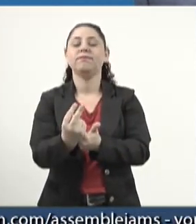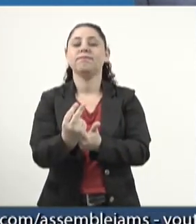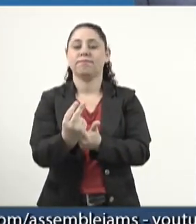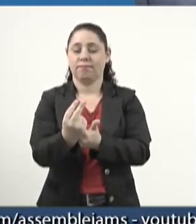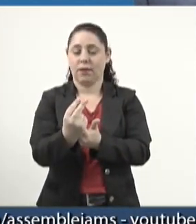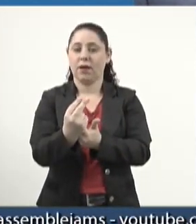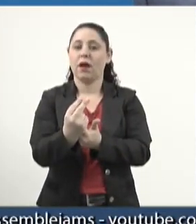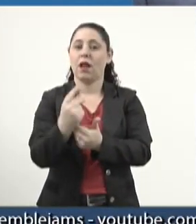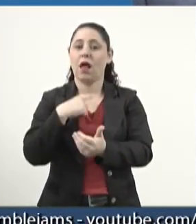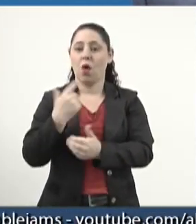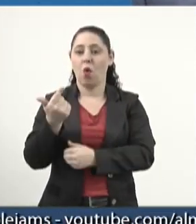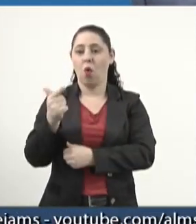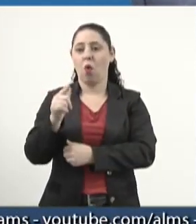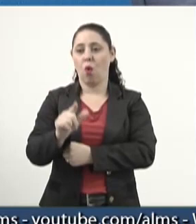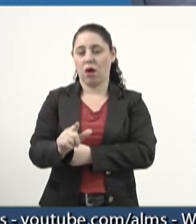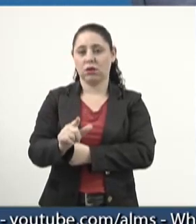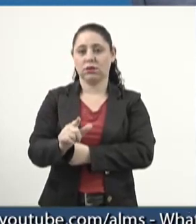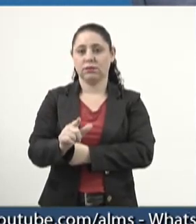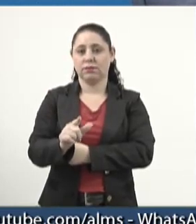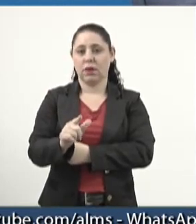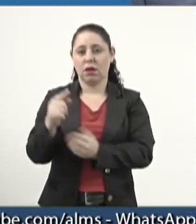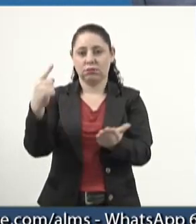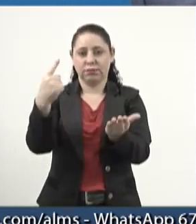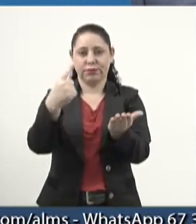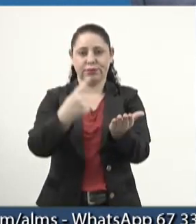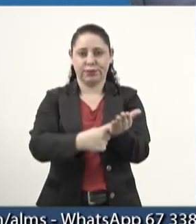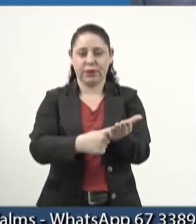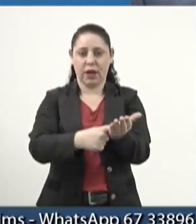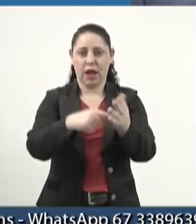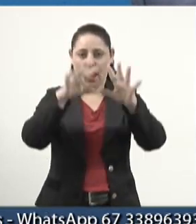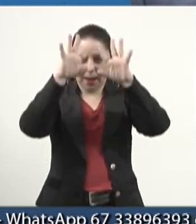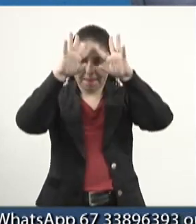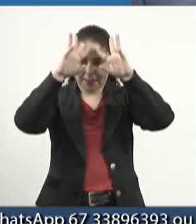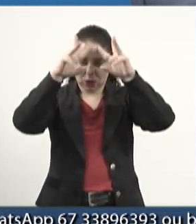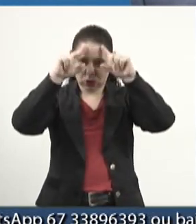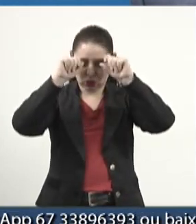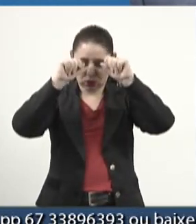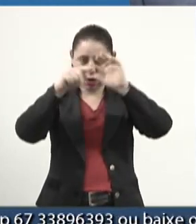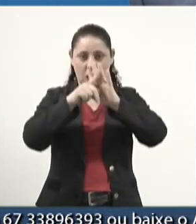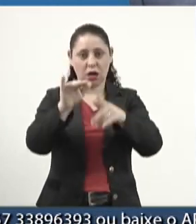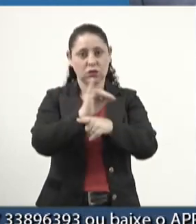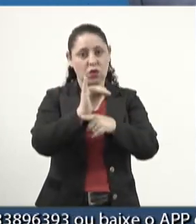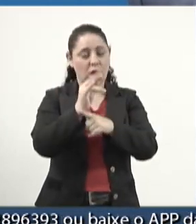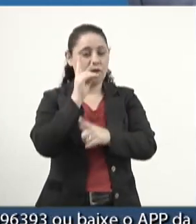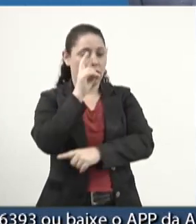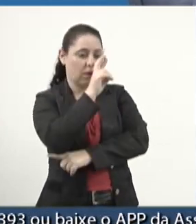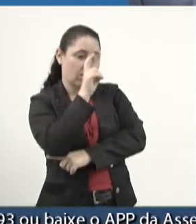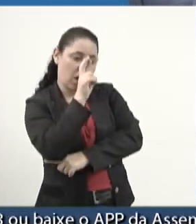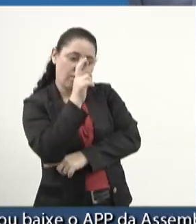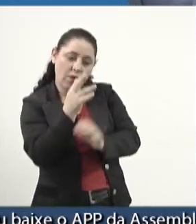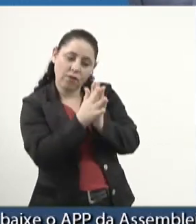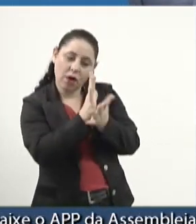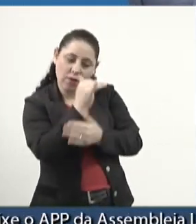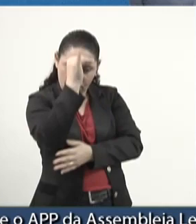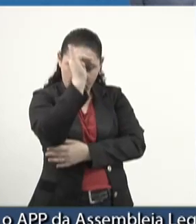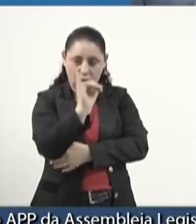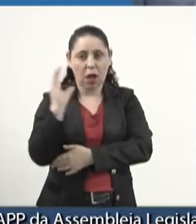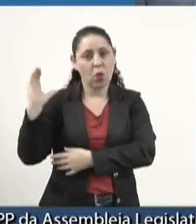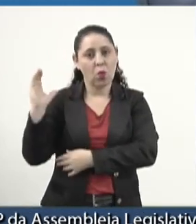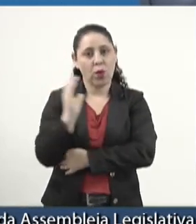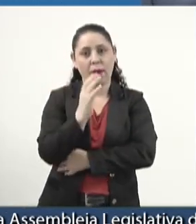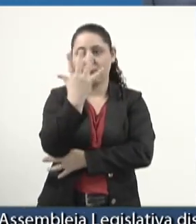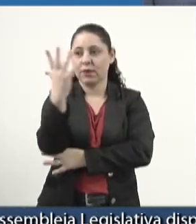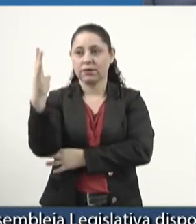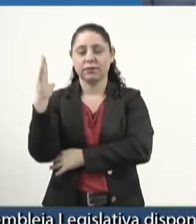Renovamos uma robusta e renovada agenda amazônica com ações de fiscalização e combate aos crimes